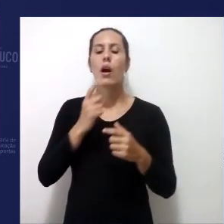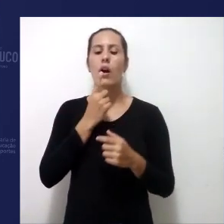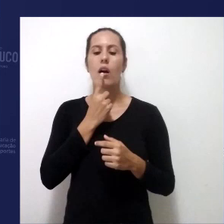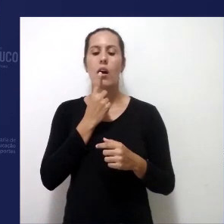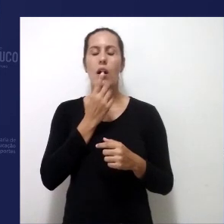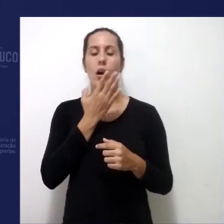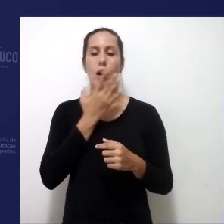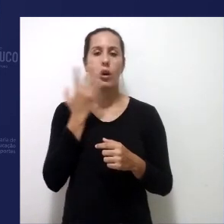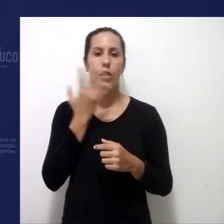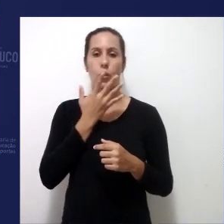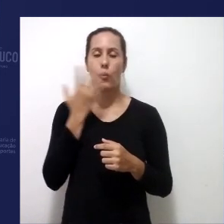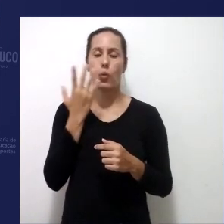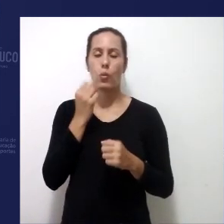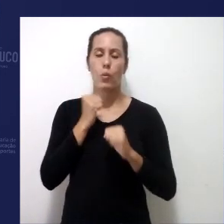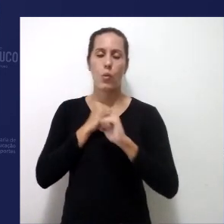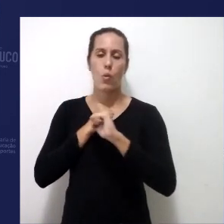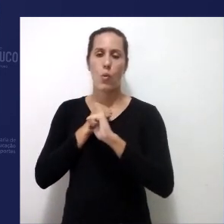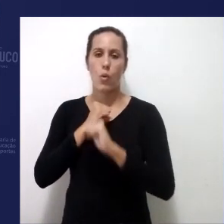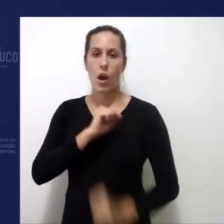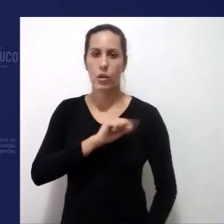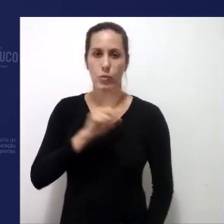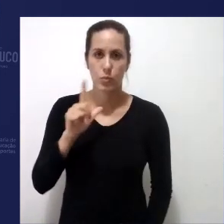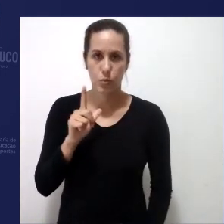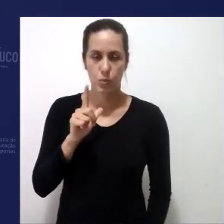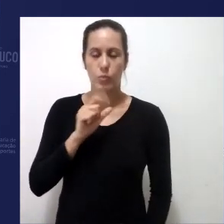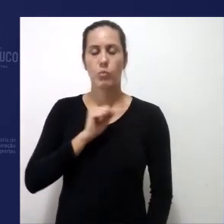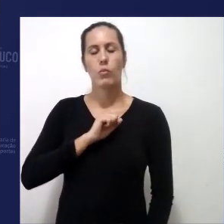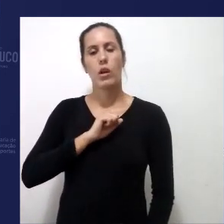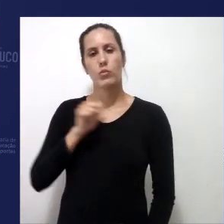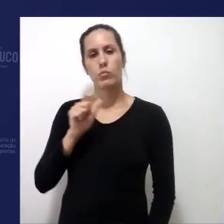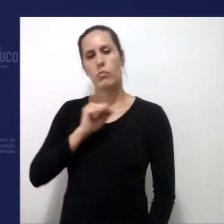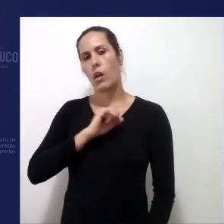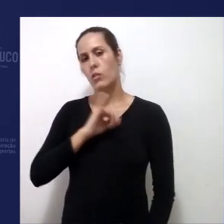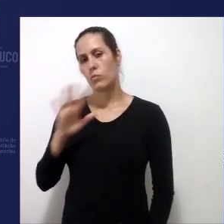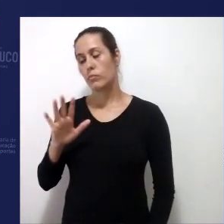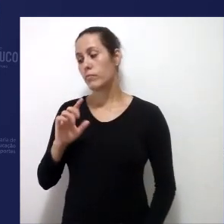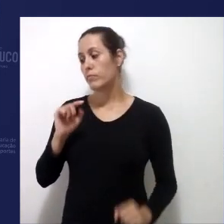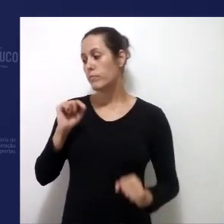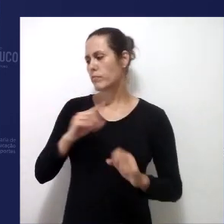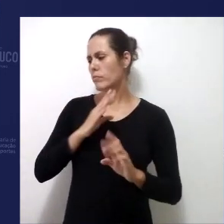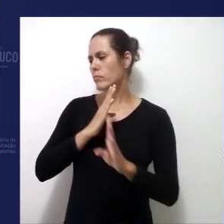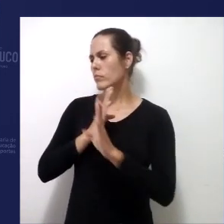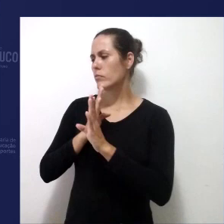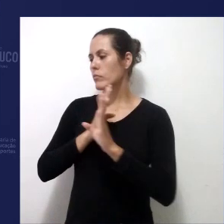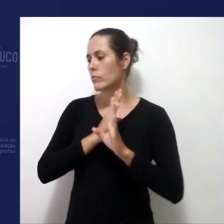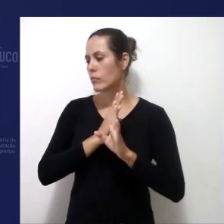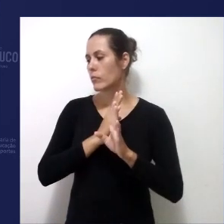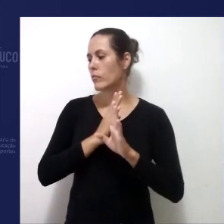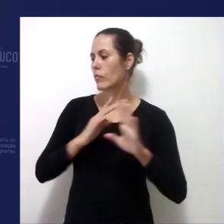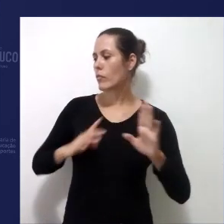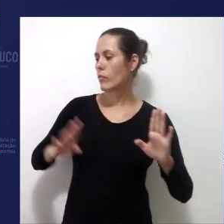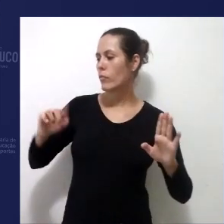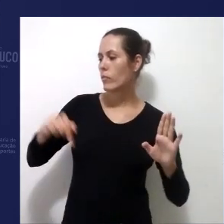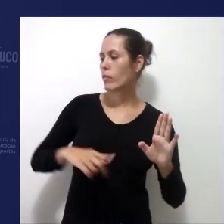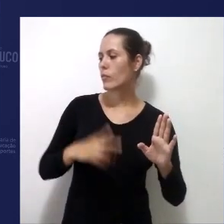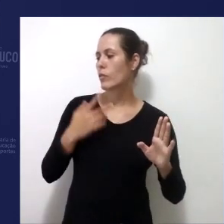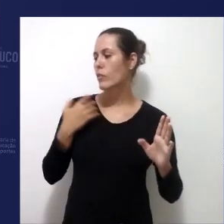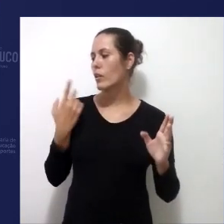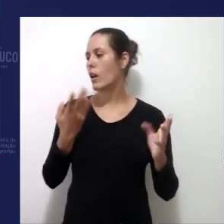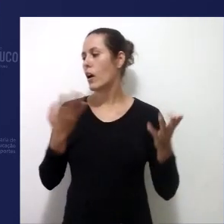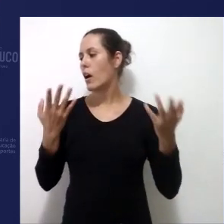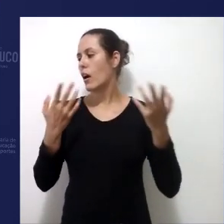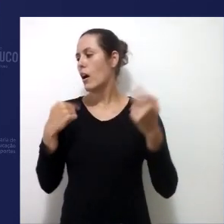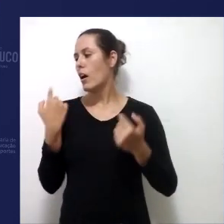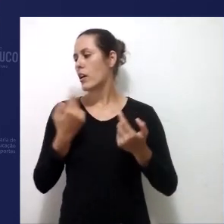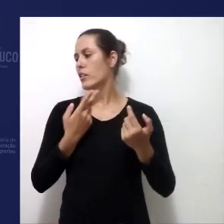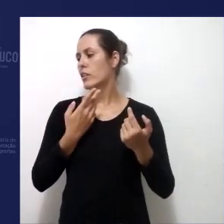as setinhas azuis, né, que são as frentes frias, né? E lógico que isso daí vai ocasionar as nossas, o que a